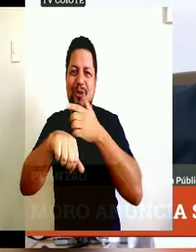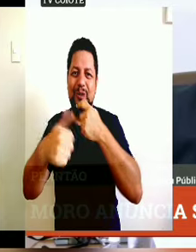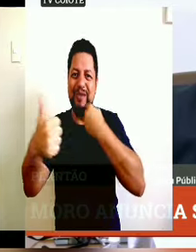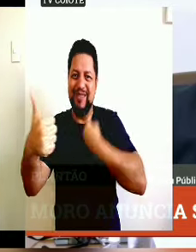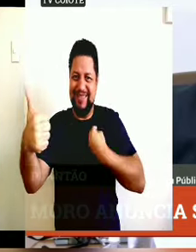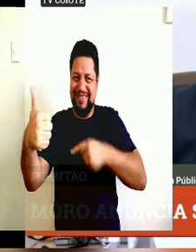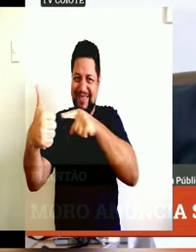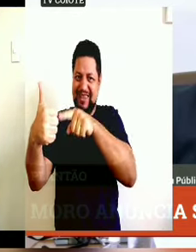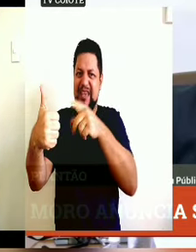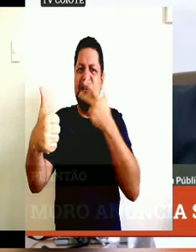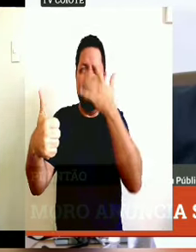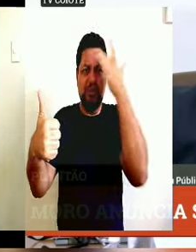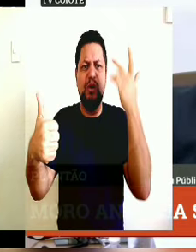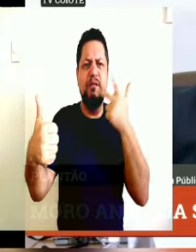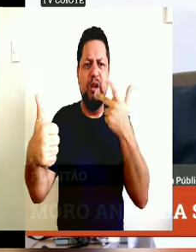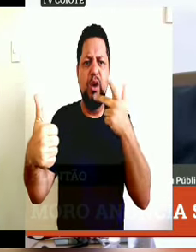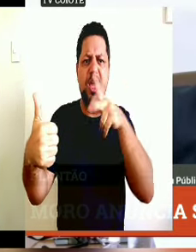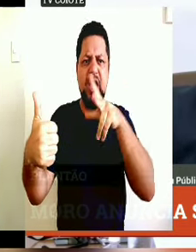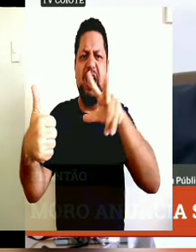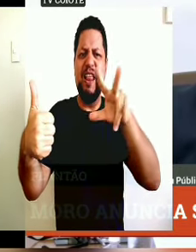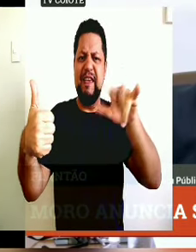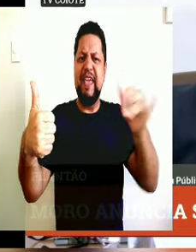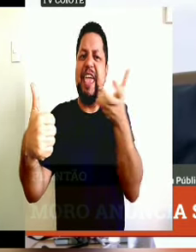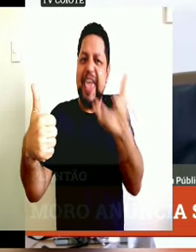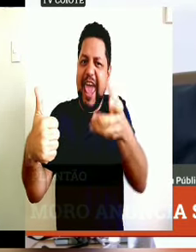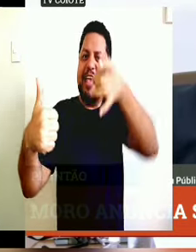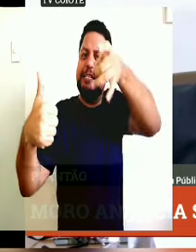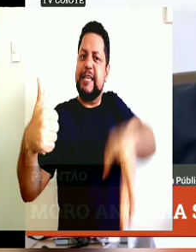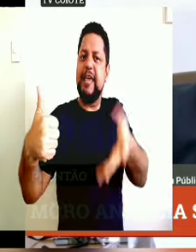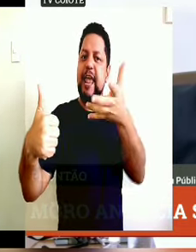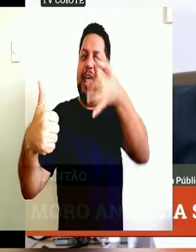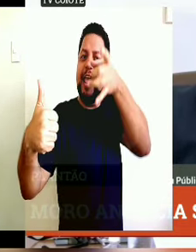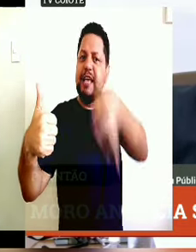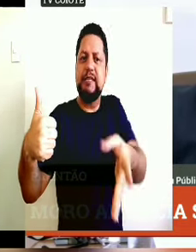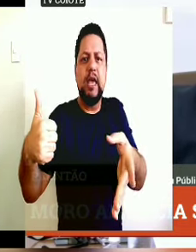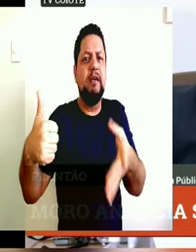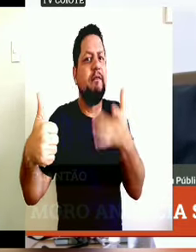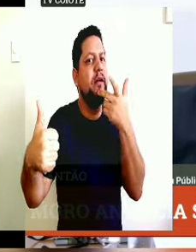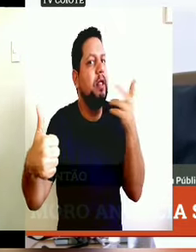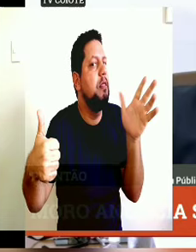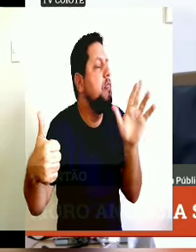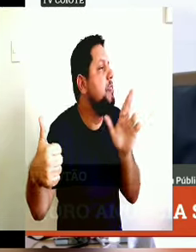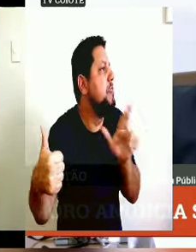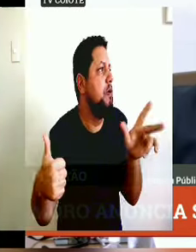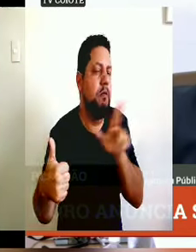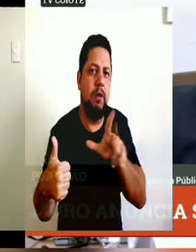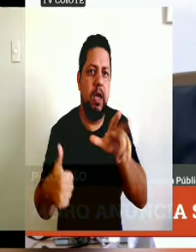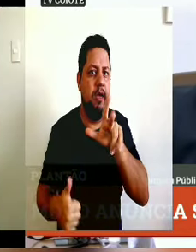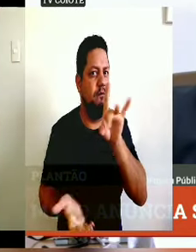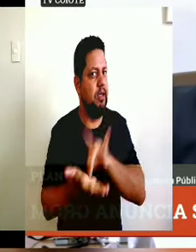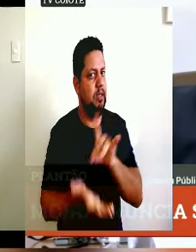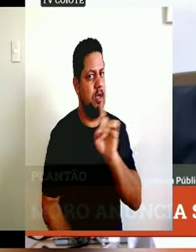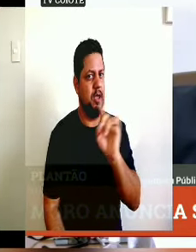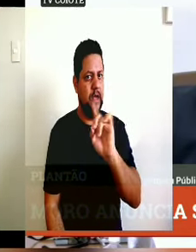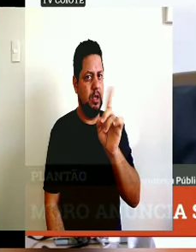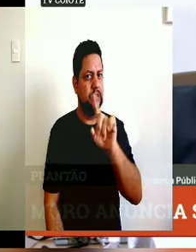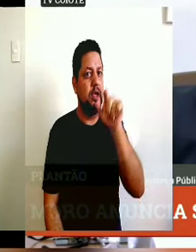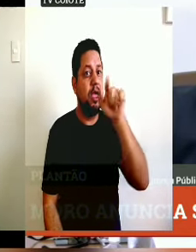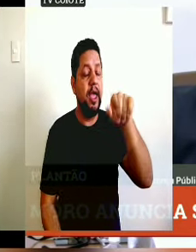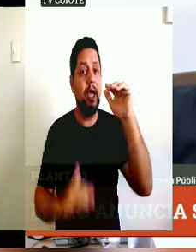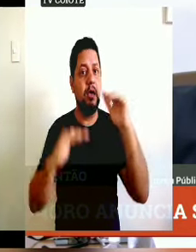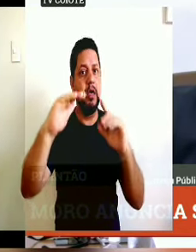mas isso não é totalmente verdadeiro. É o ápice da carreira de qualquer policial federal, delegado da Polícia